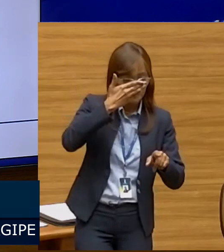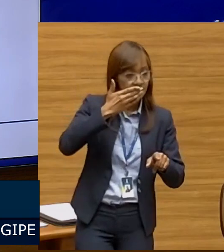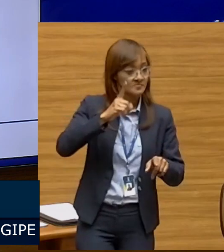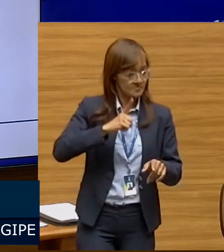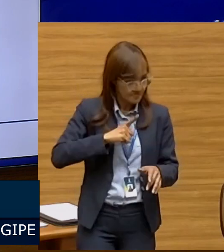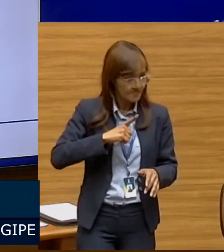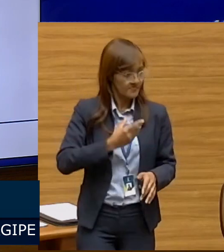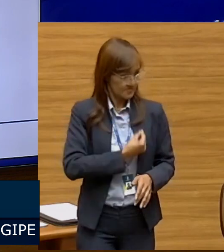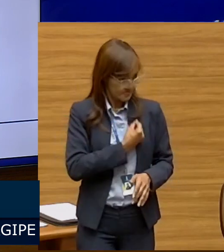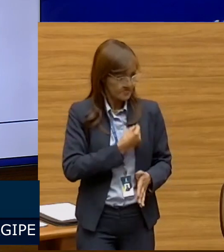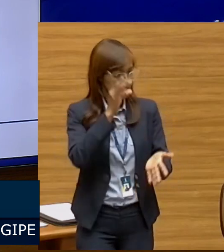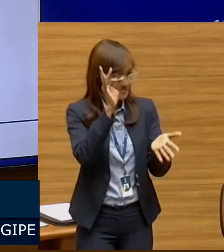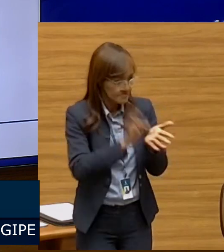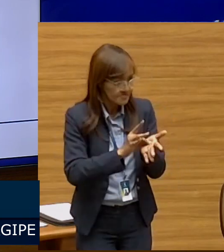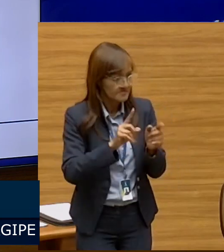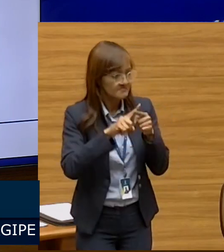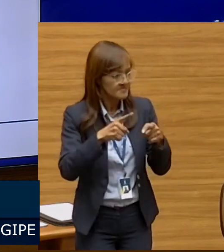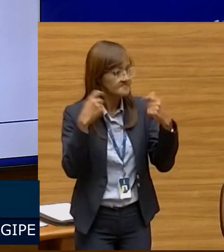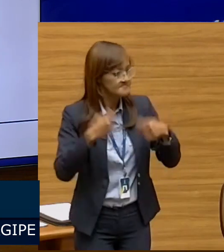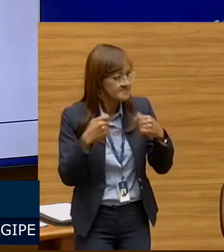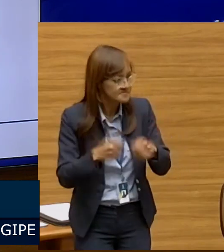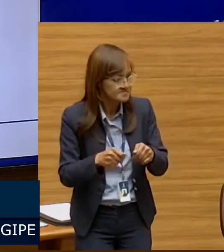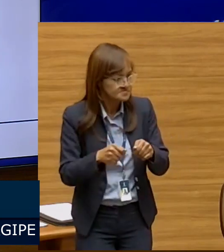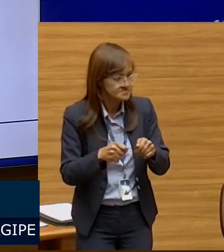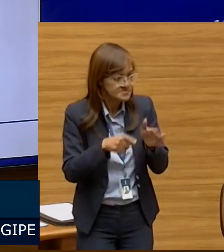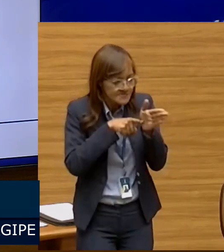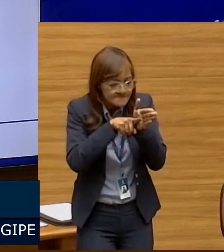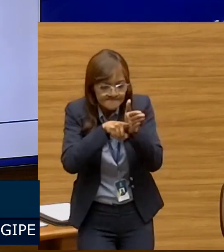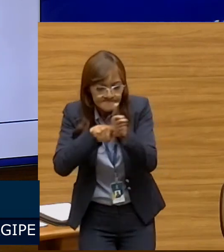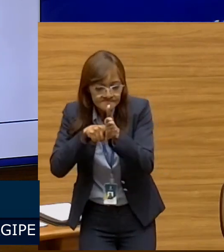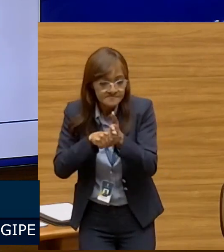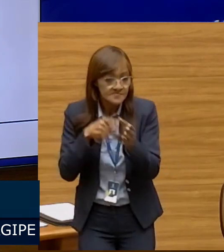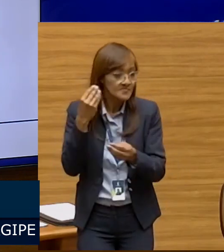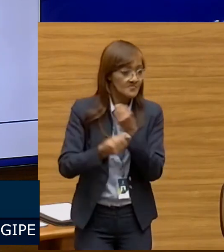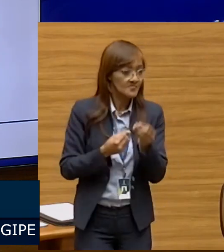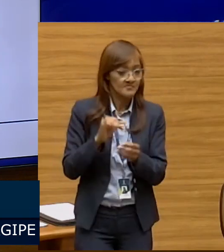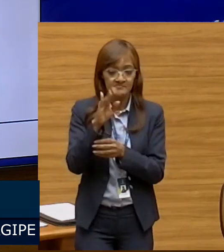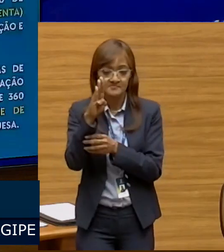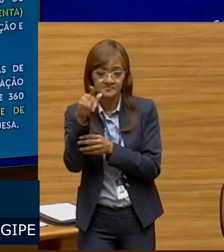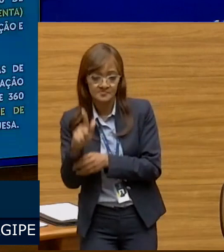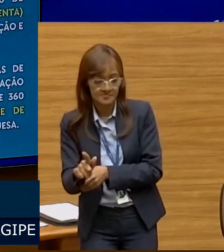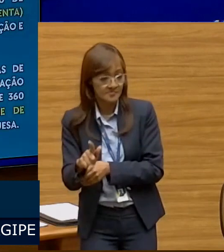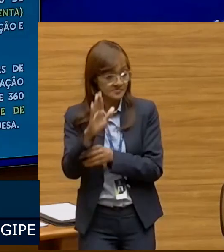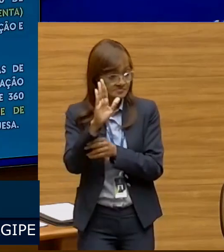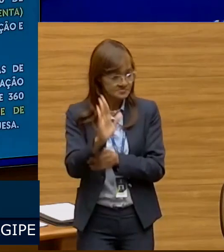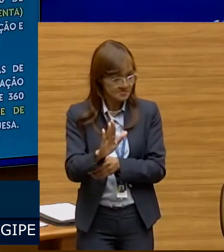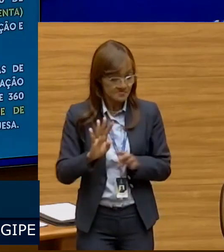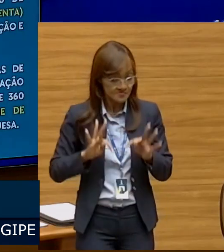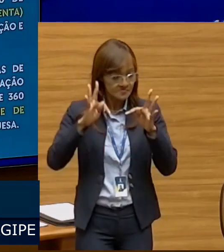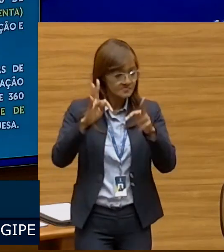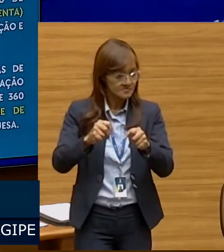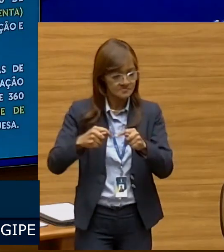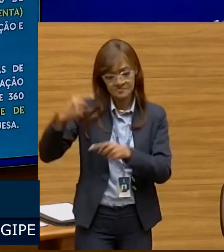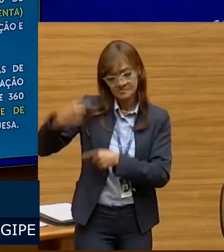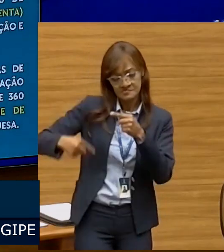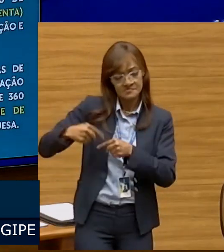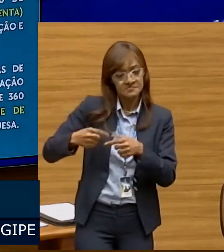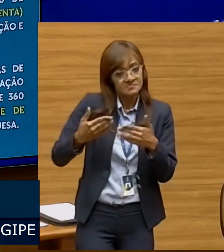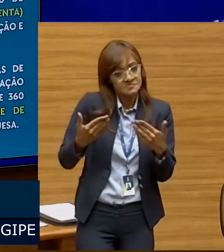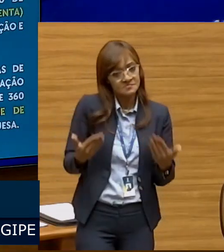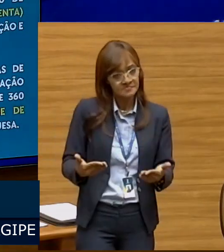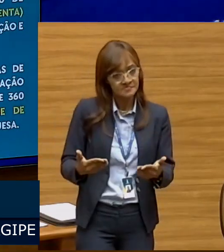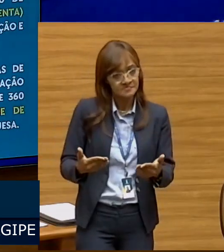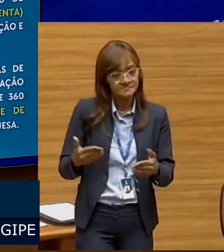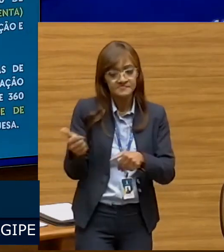rastreados, notificados, precisam ser mapeados e precisam também construir políticas públicas nesse sentido. E a gente fala que a formação desse